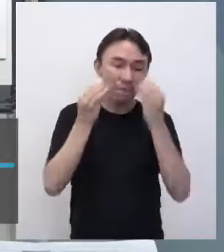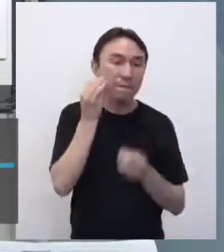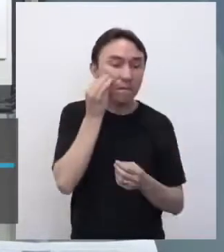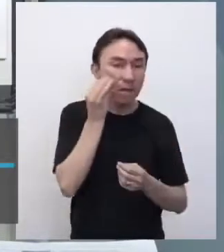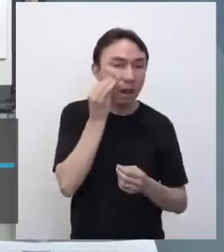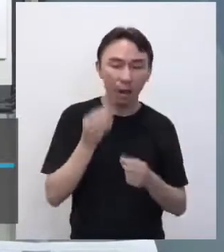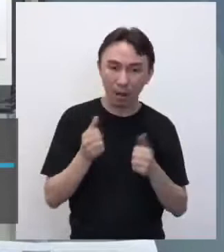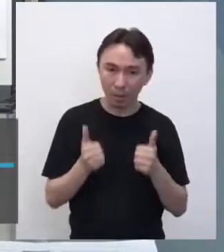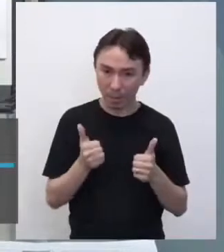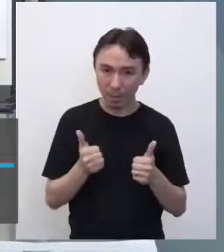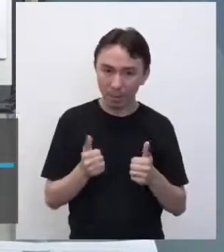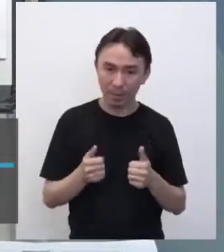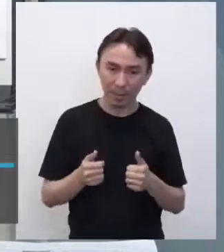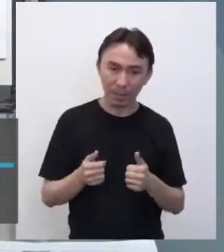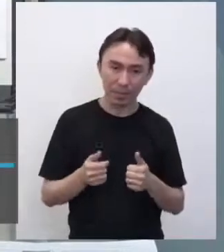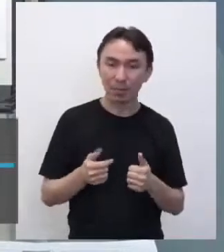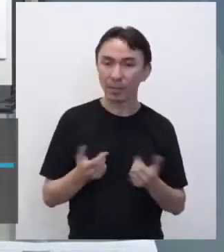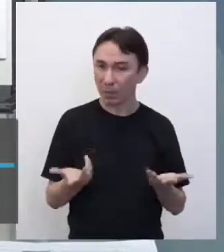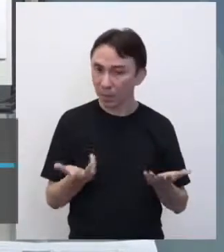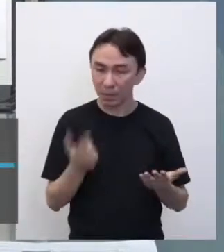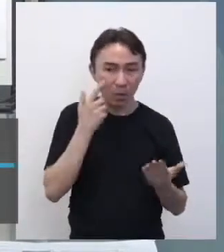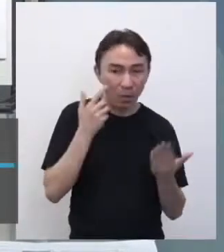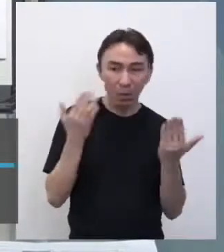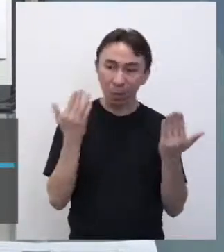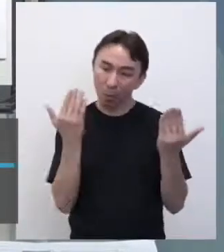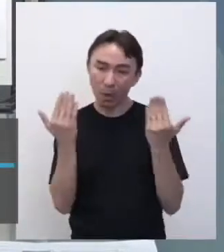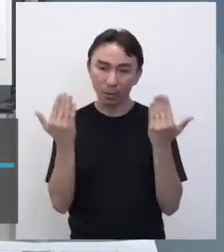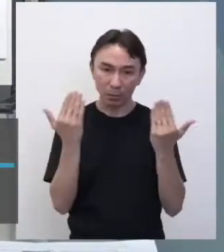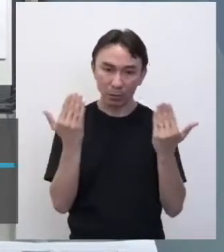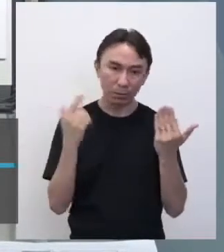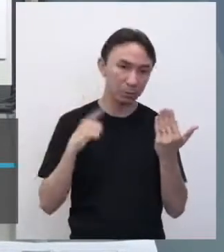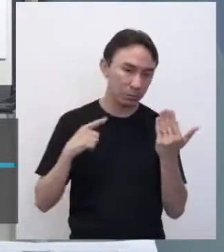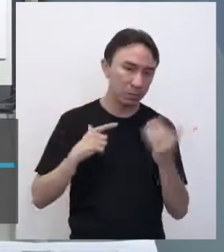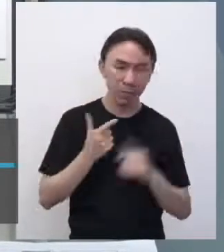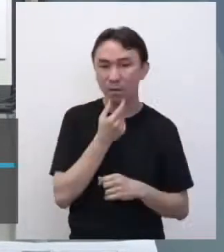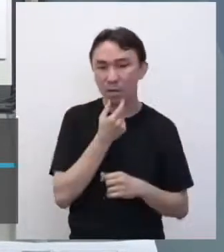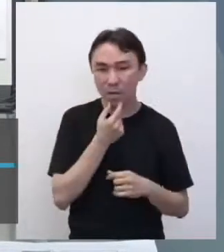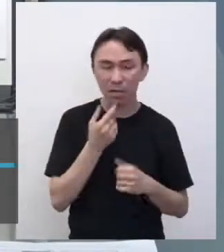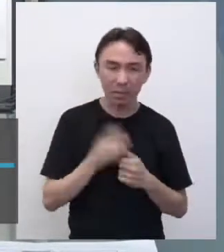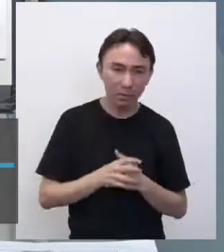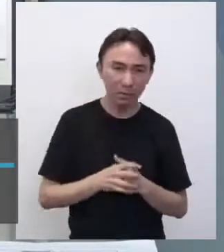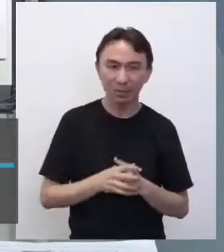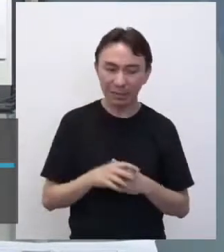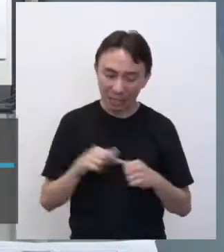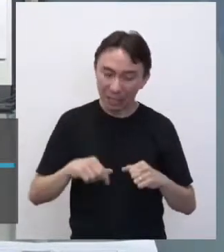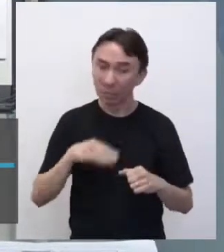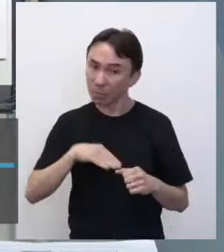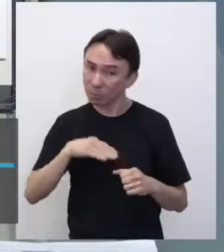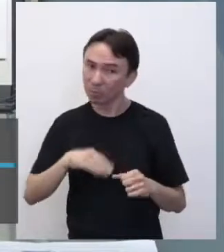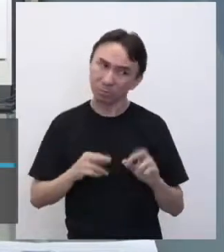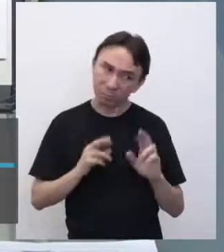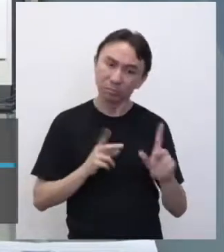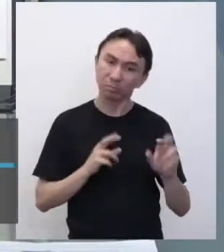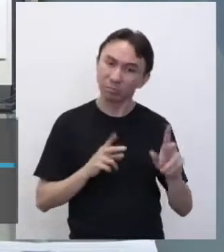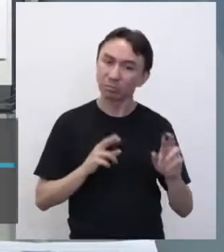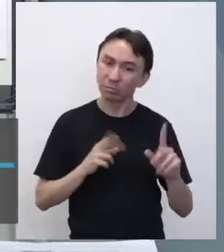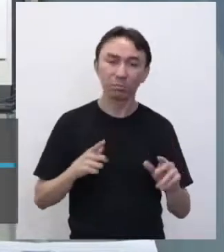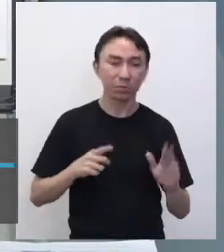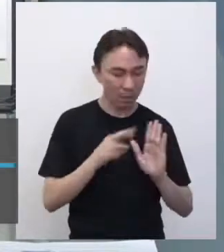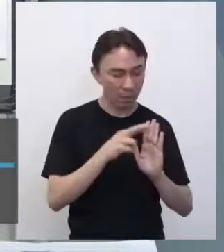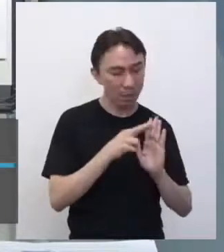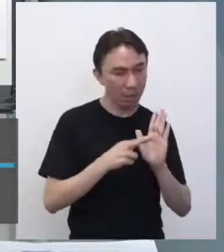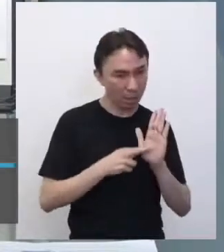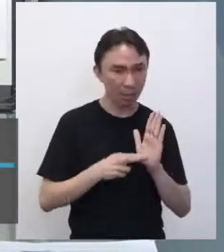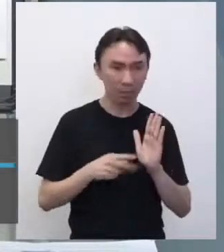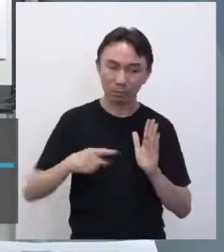jeitão que a gente trabalha com a comparação em inglês, né, Antônia? Que é um pouquinho aí diferente da língua portuguesa, existem algumas regrinhas que a gente vai